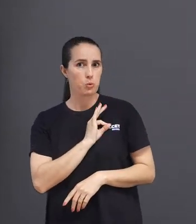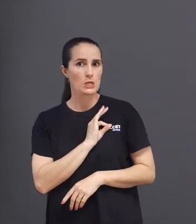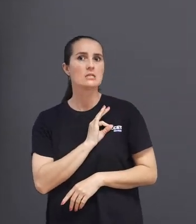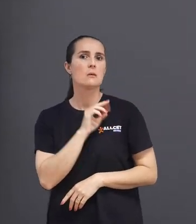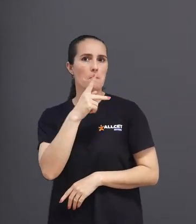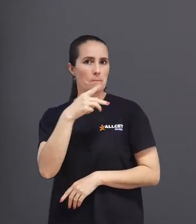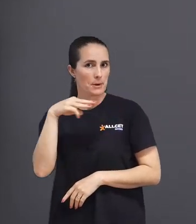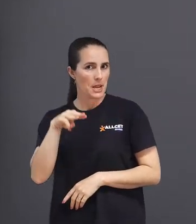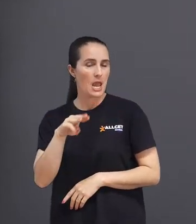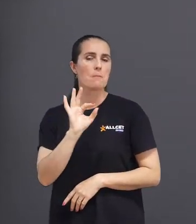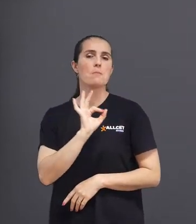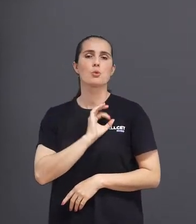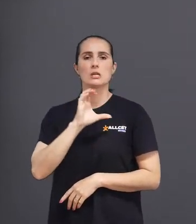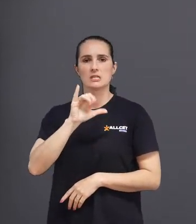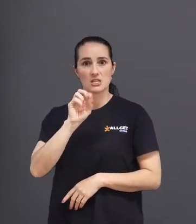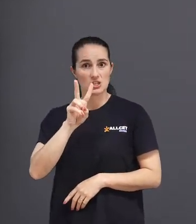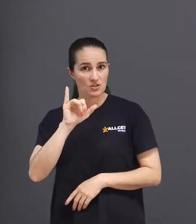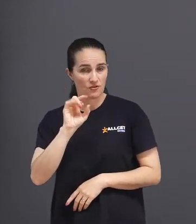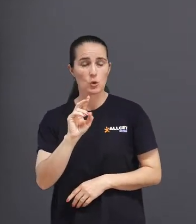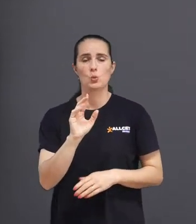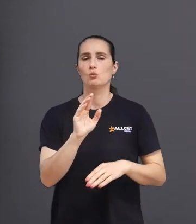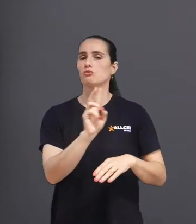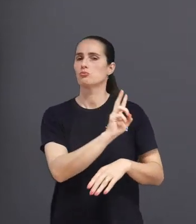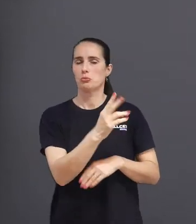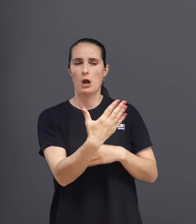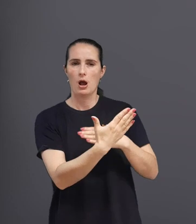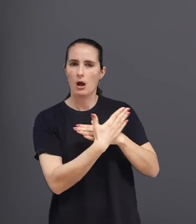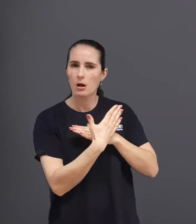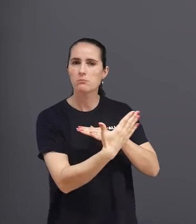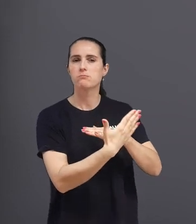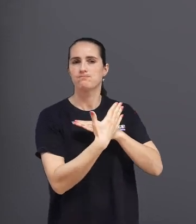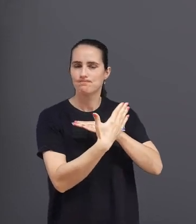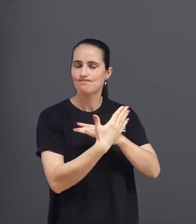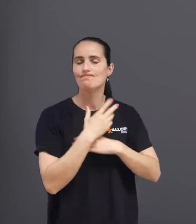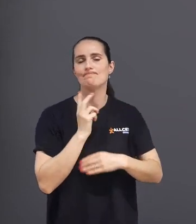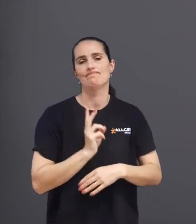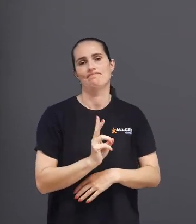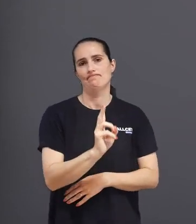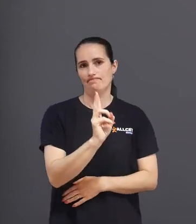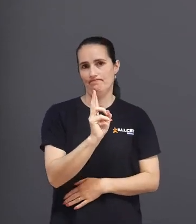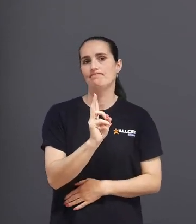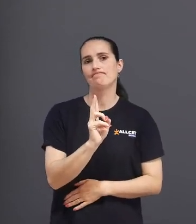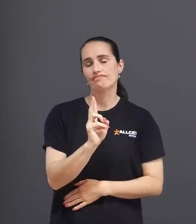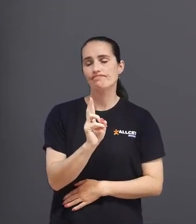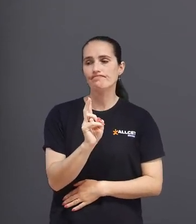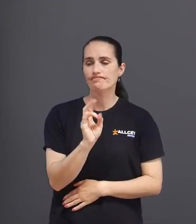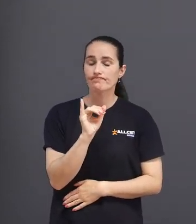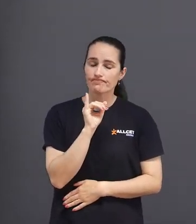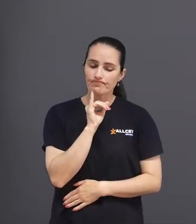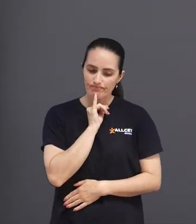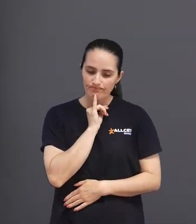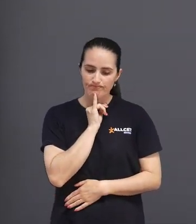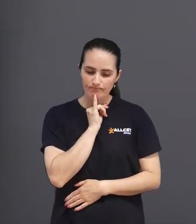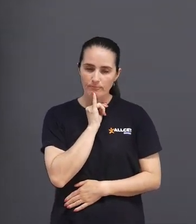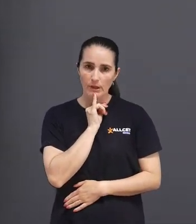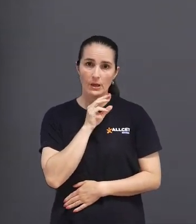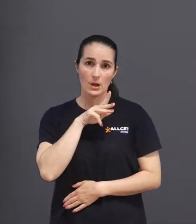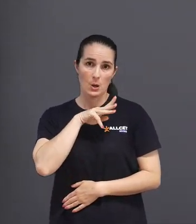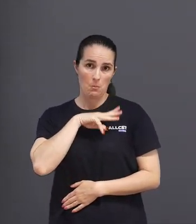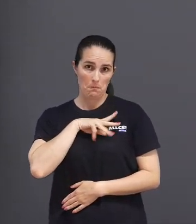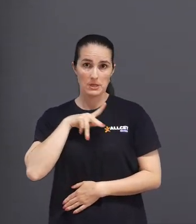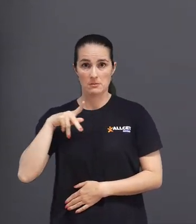mim, porque aí eu fui descobrir que ele se dizia homem de Deus e que estava liberto